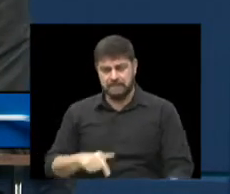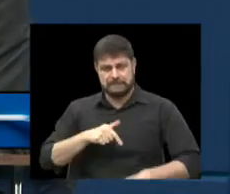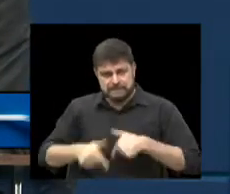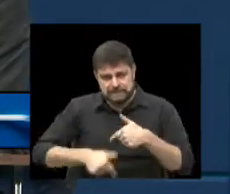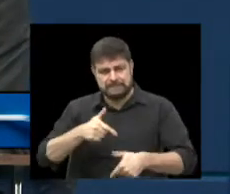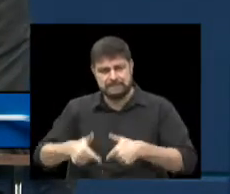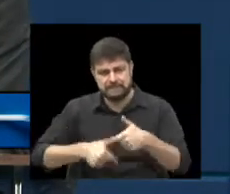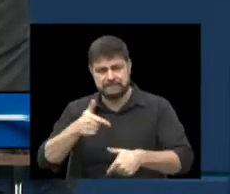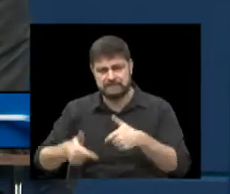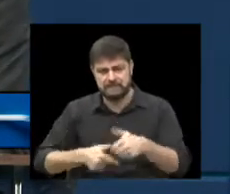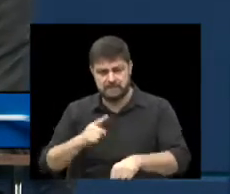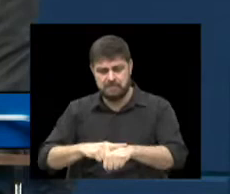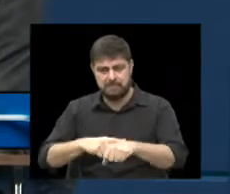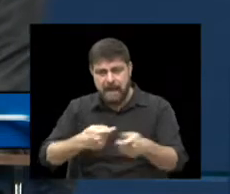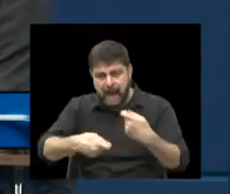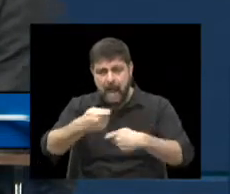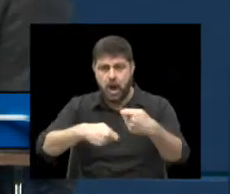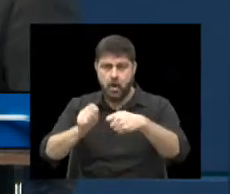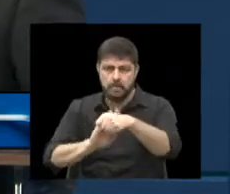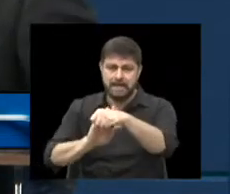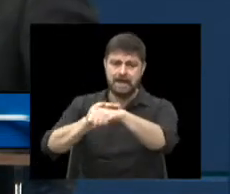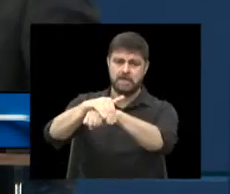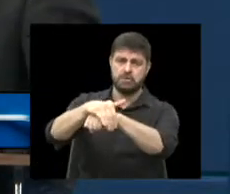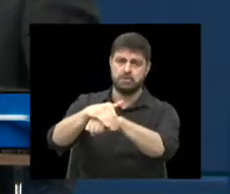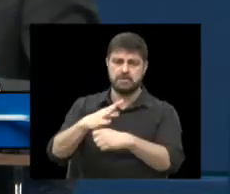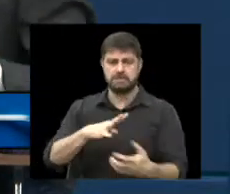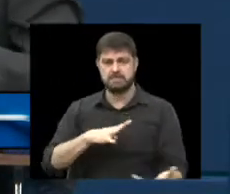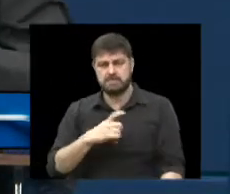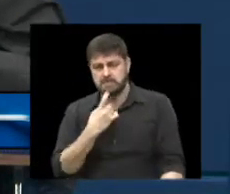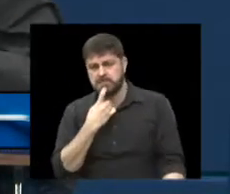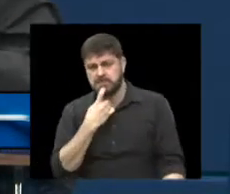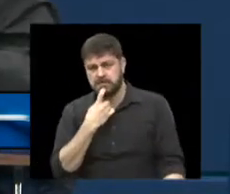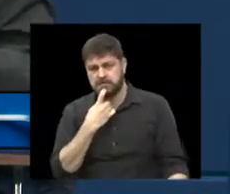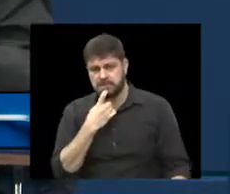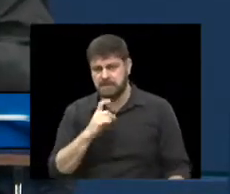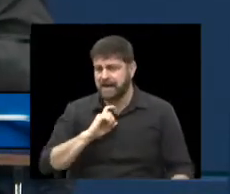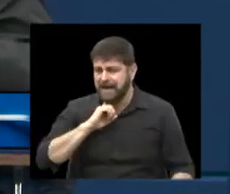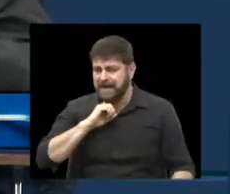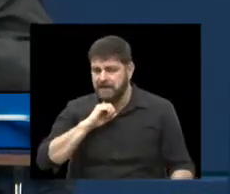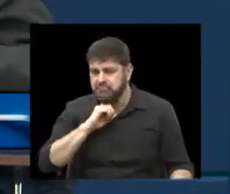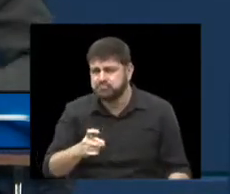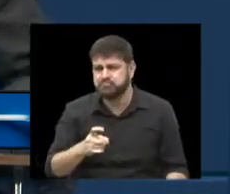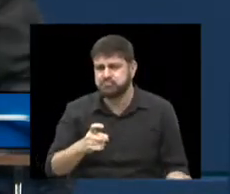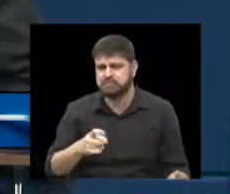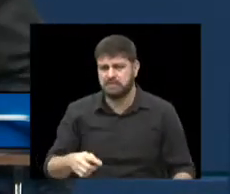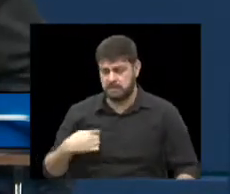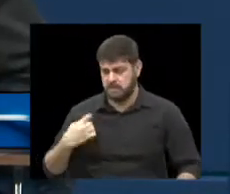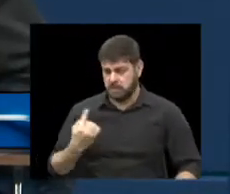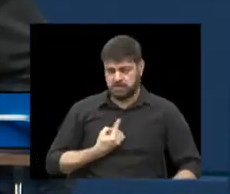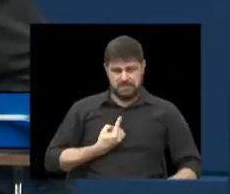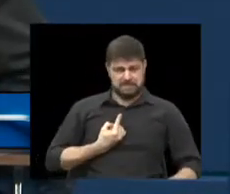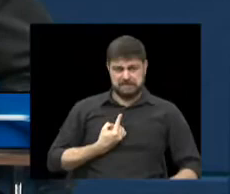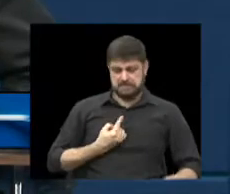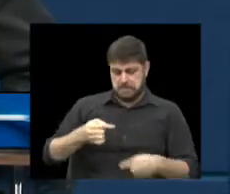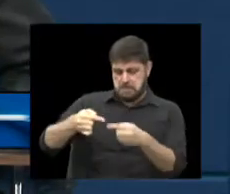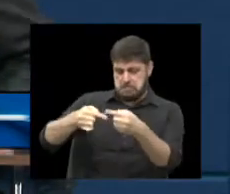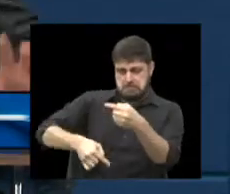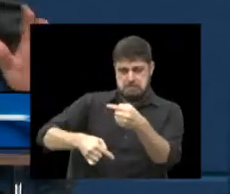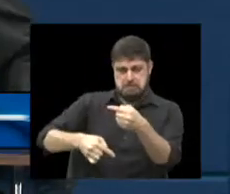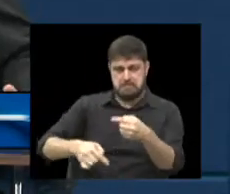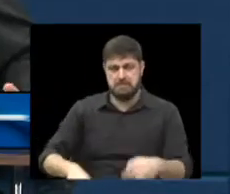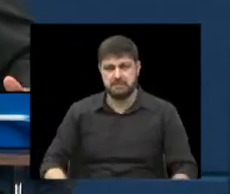a partir dessa atividade econômica relevante. Ninguém aqui é contrário